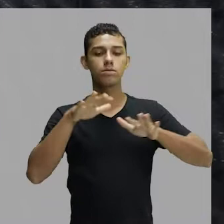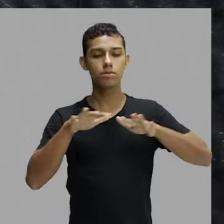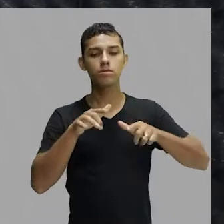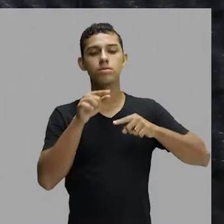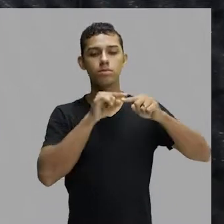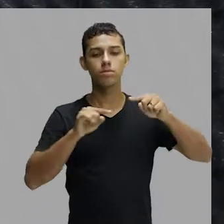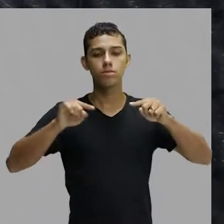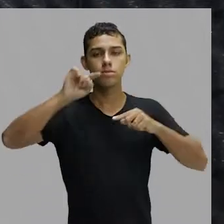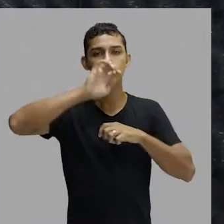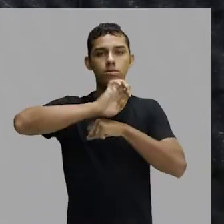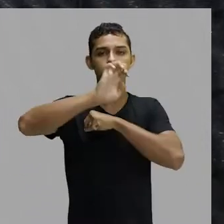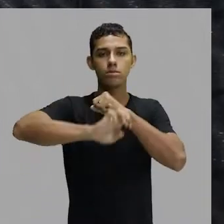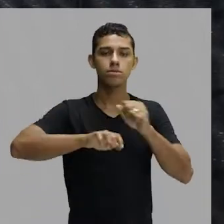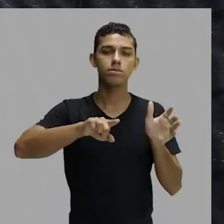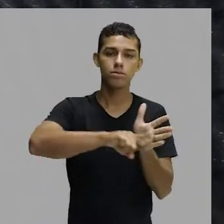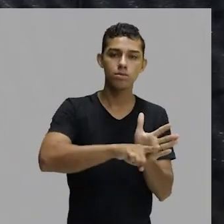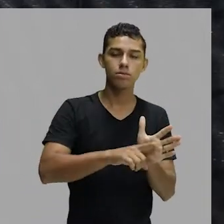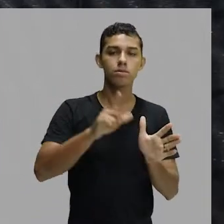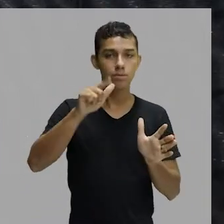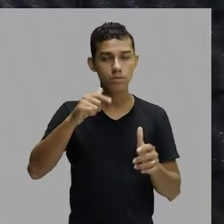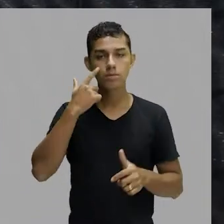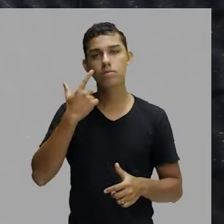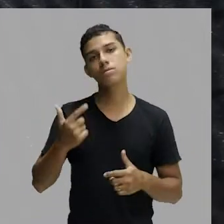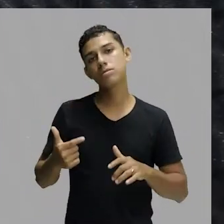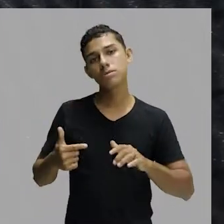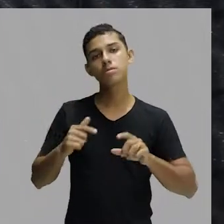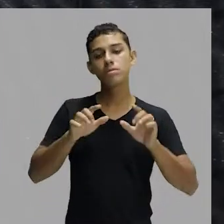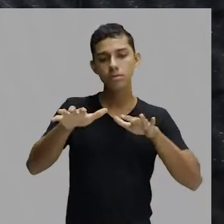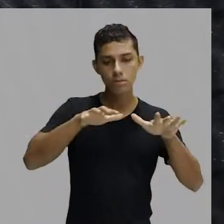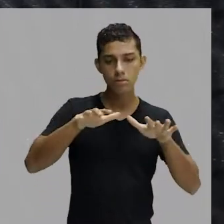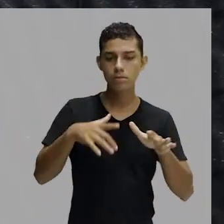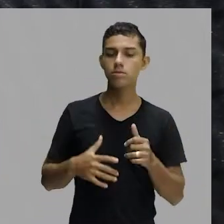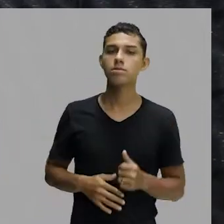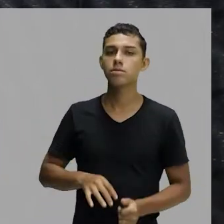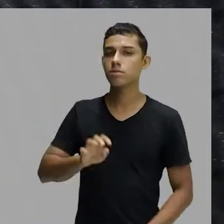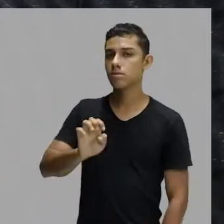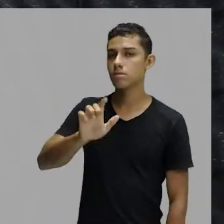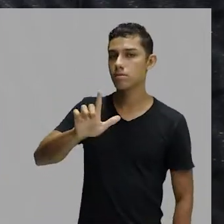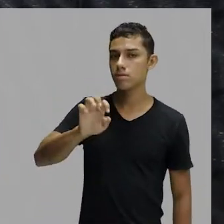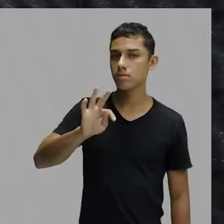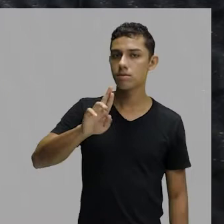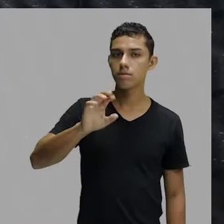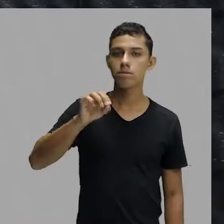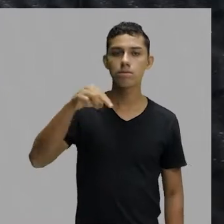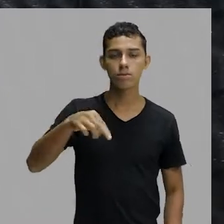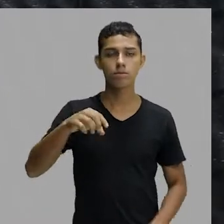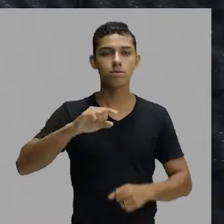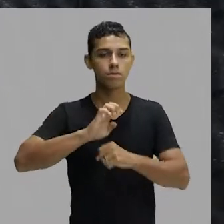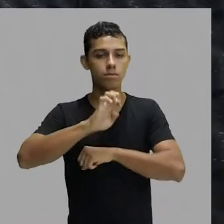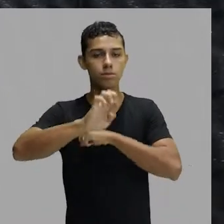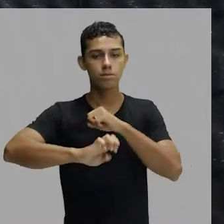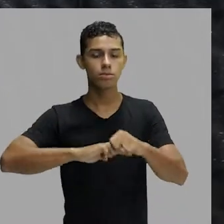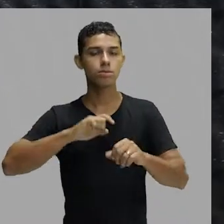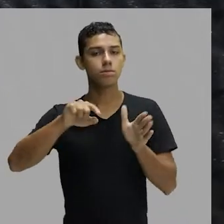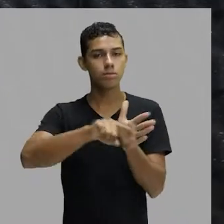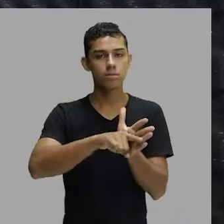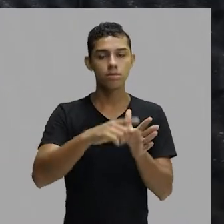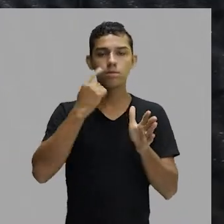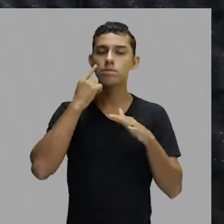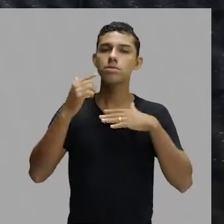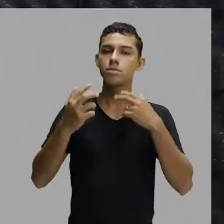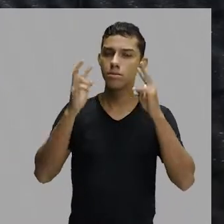a deslocalização eletrônica, o movimento dos elétrons. Então, quando visualizarmos